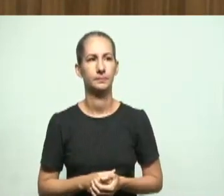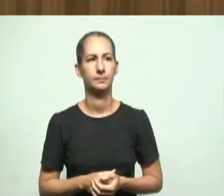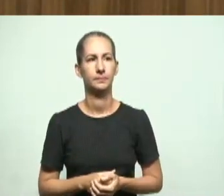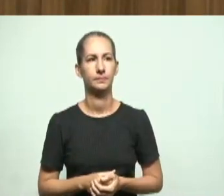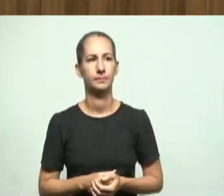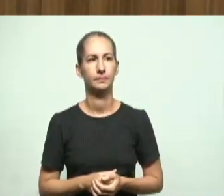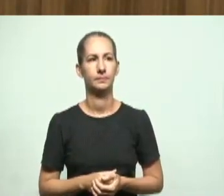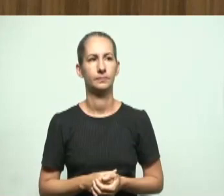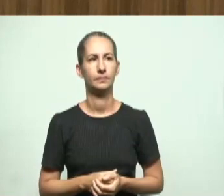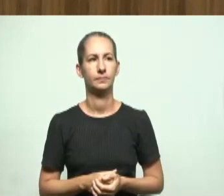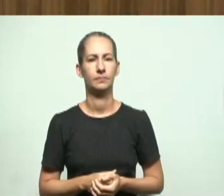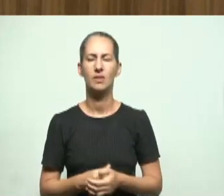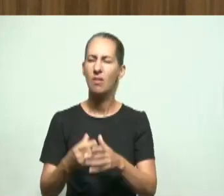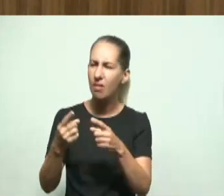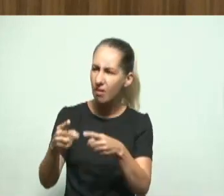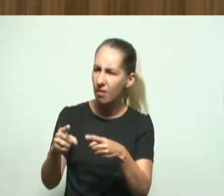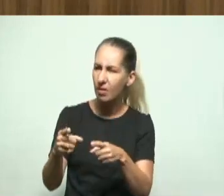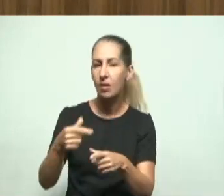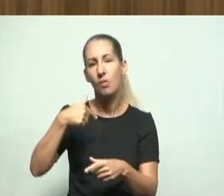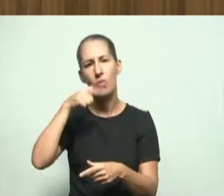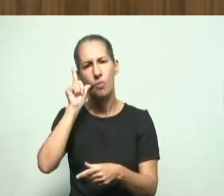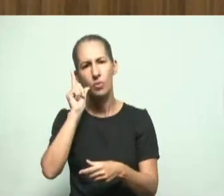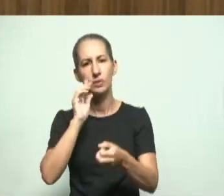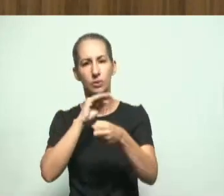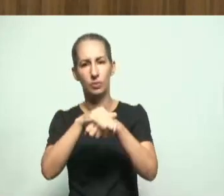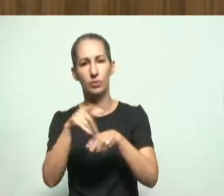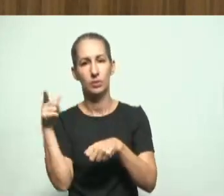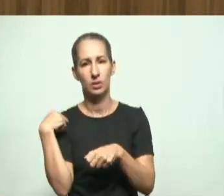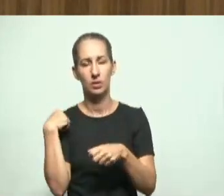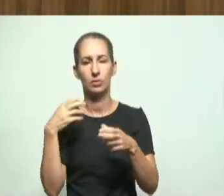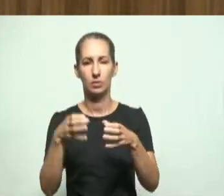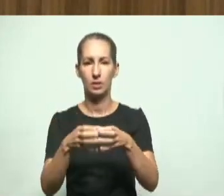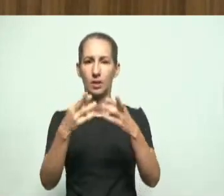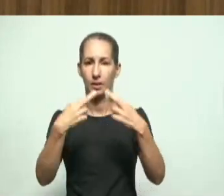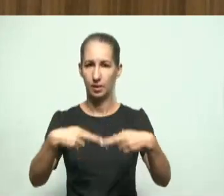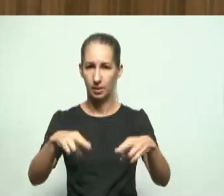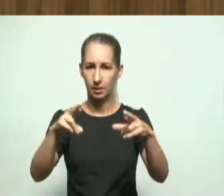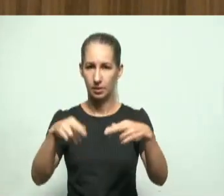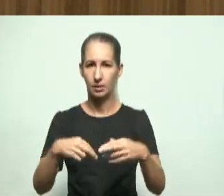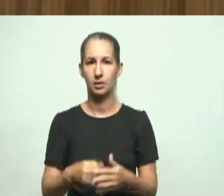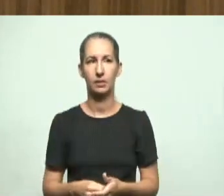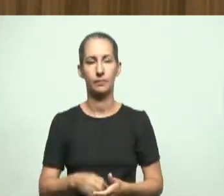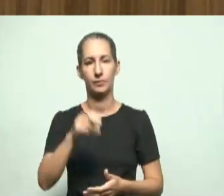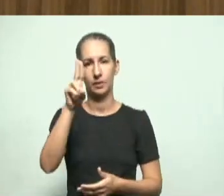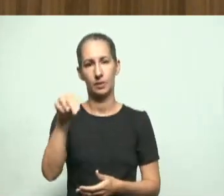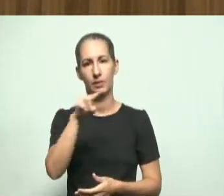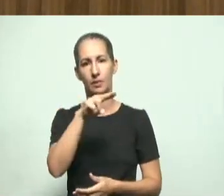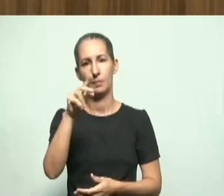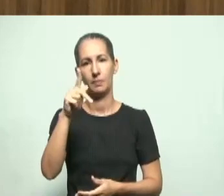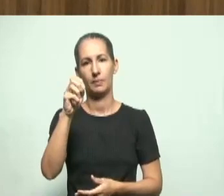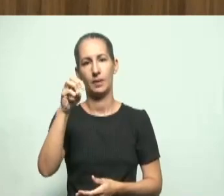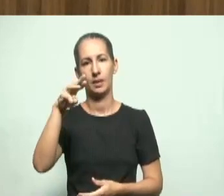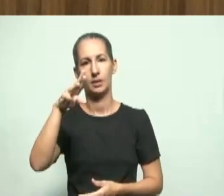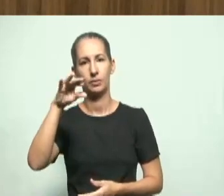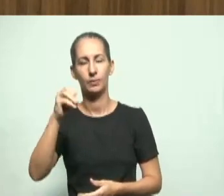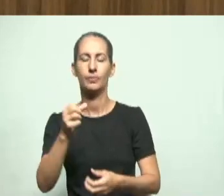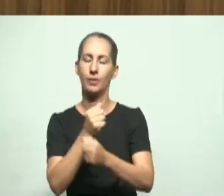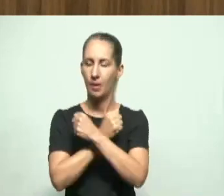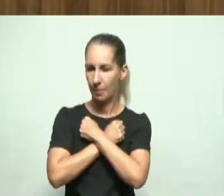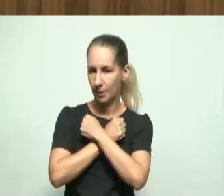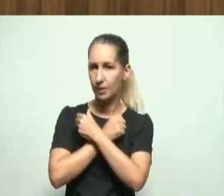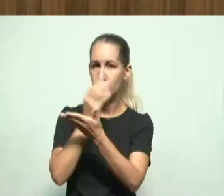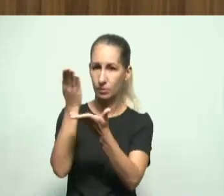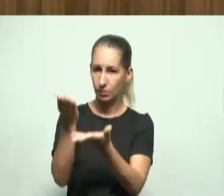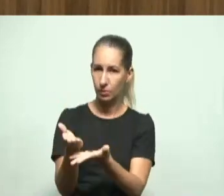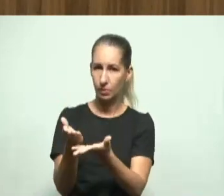E fico denegrindo. Ontem à noite eu estava na Ridinha, na missa do vigário-geral lá, Padre Mário, qual é, mando meu abraço, e estava